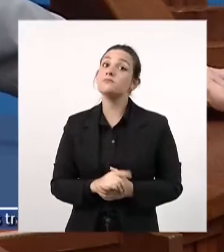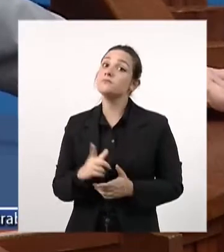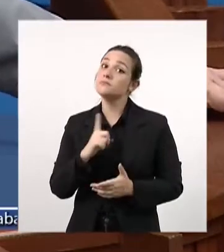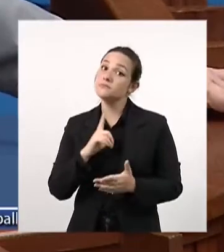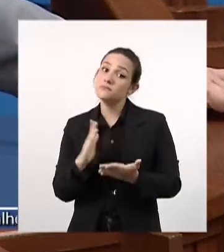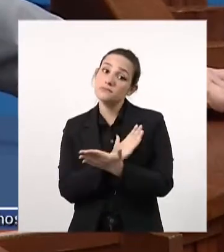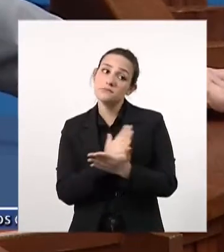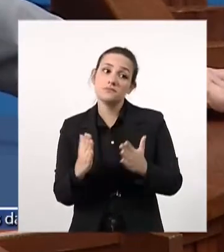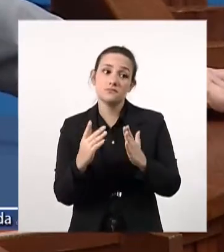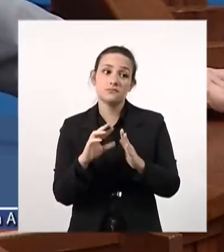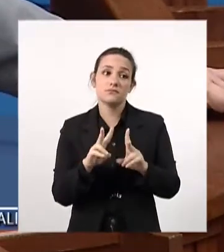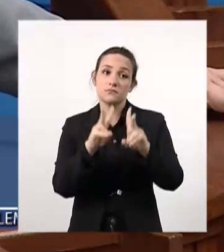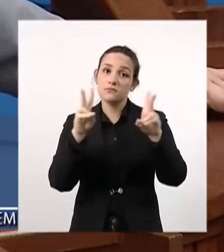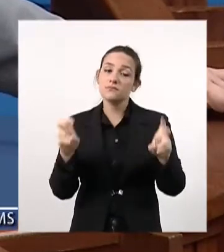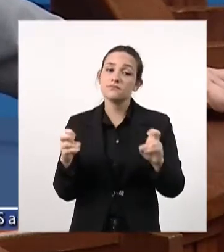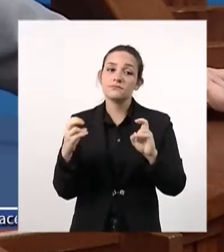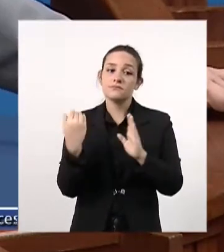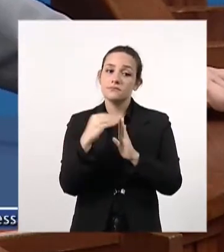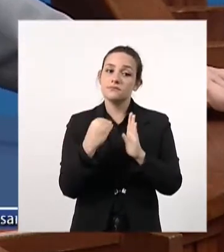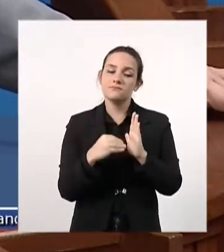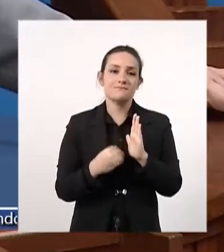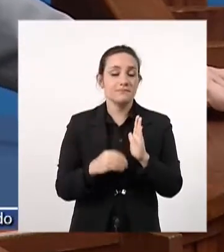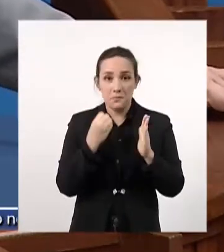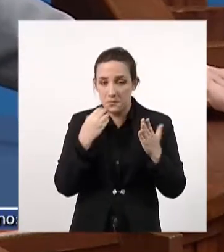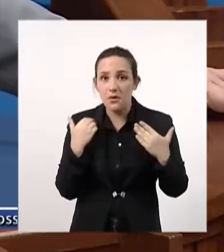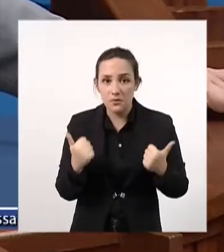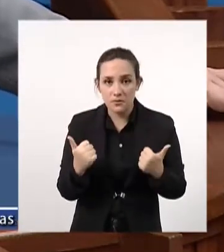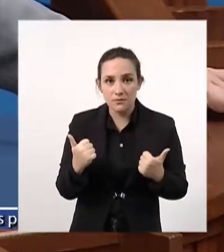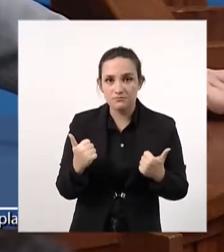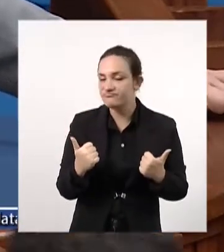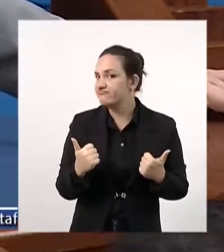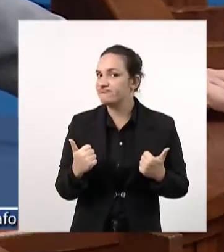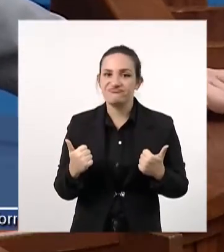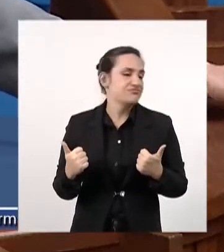nem sempre populares. A função do líder,